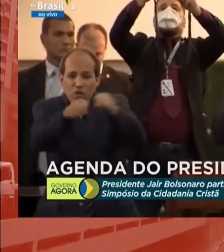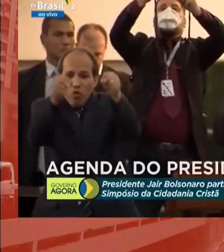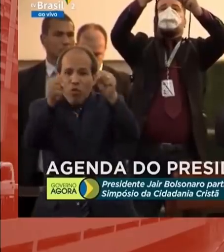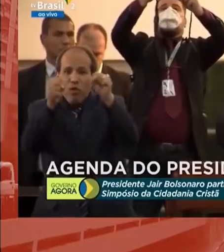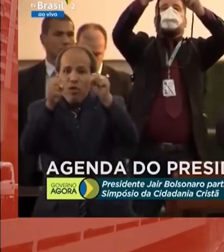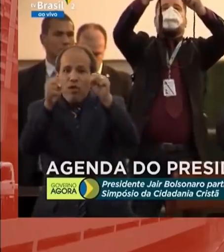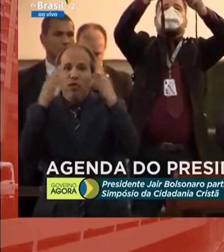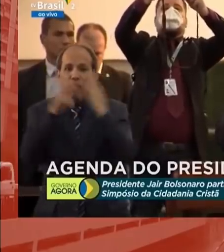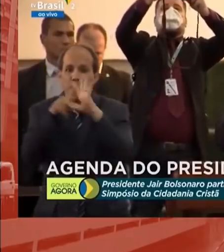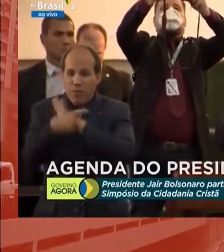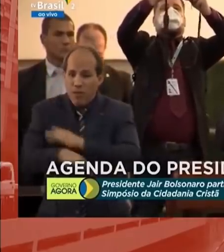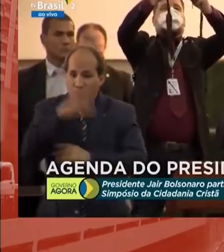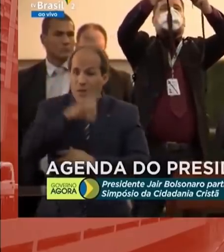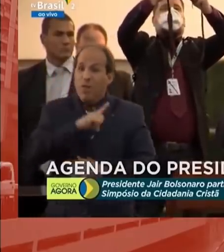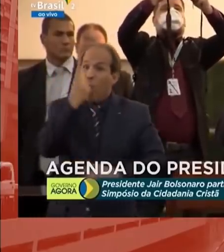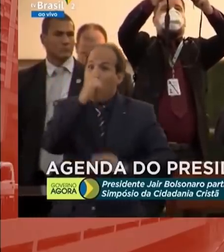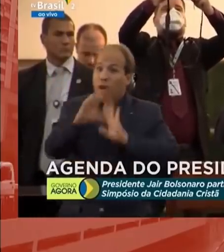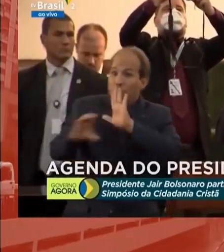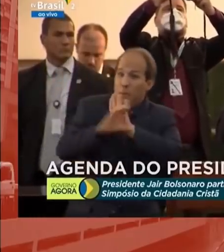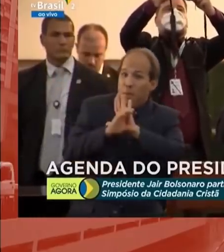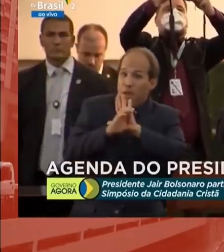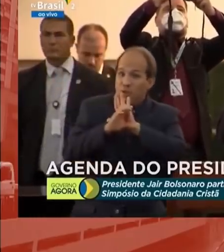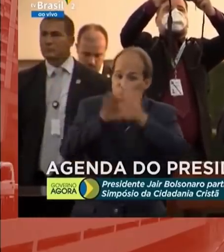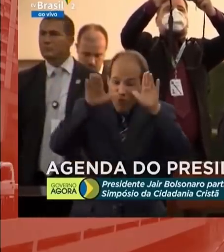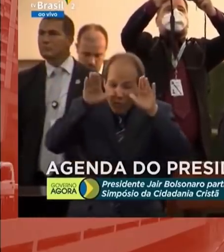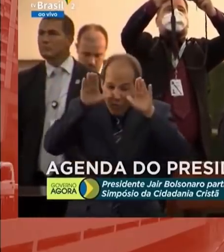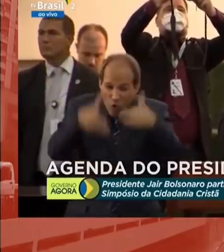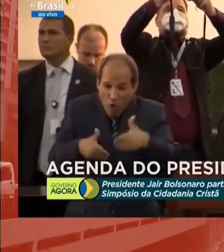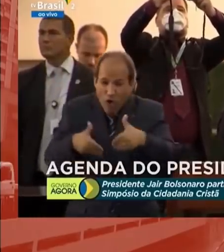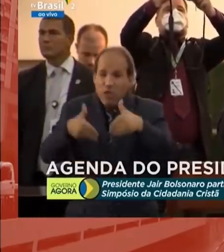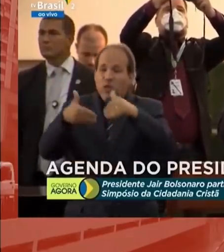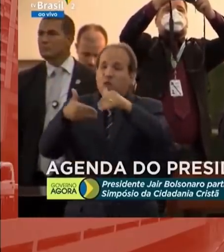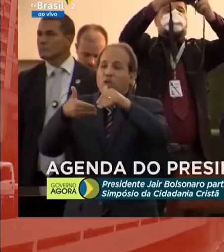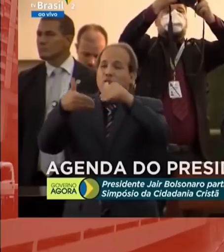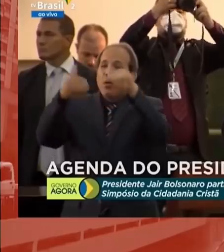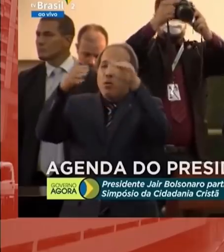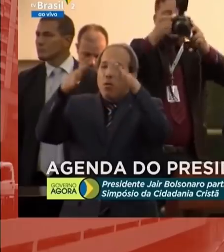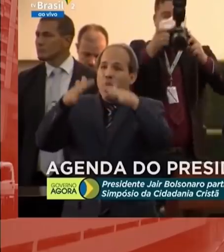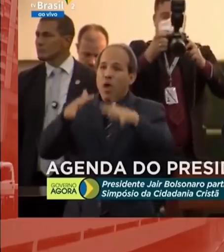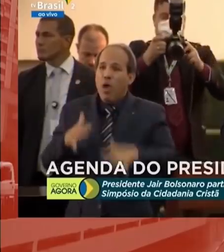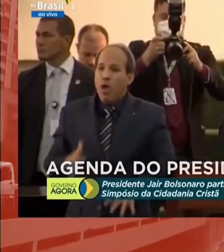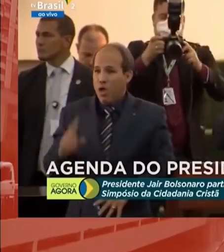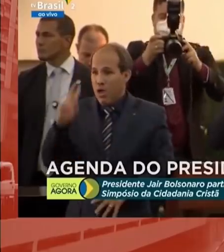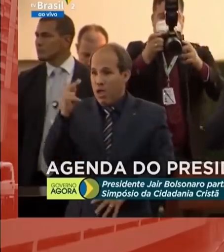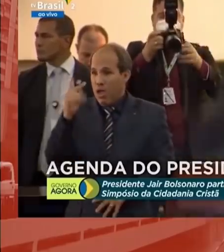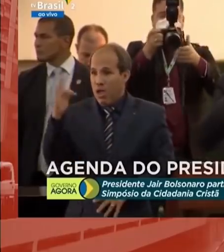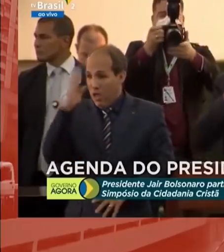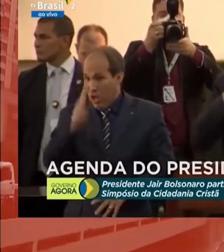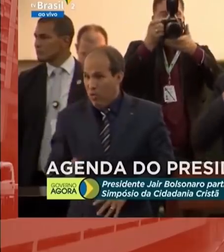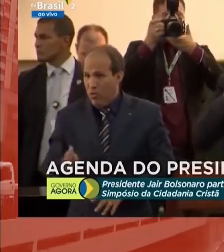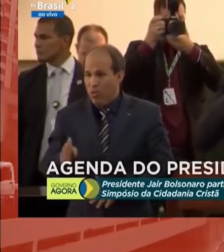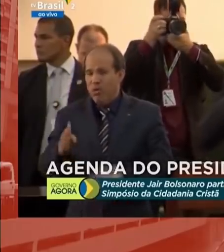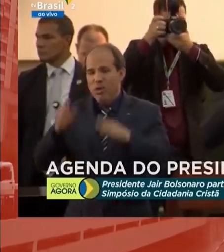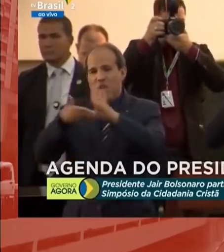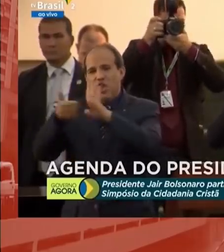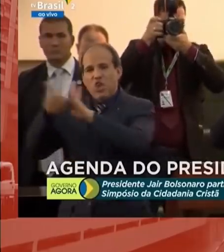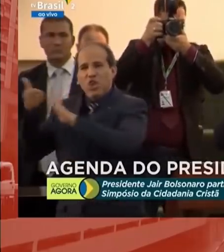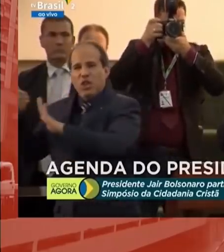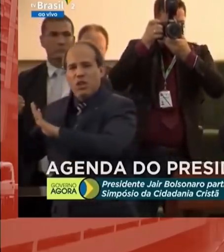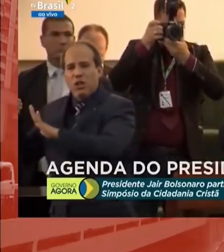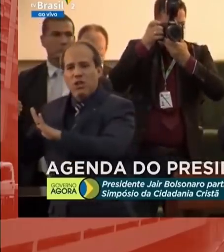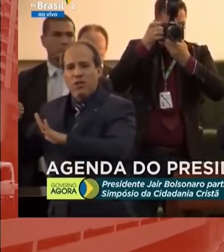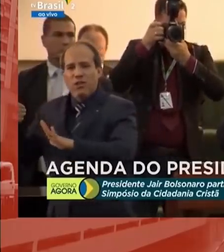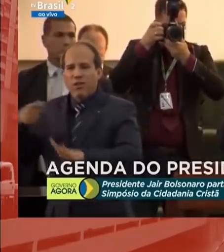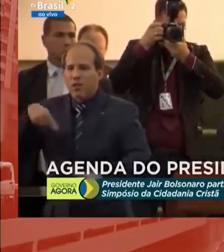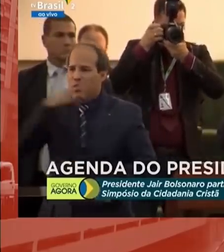derrubado 3 vezes. O site da Presidência da República foi derrubado 3 vezes. Aquele Rodrigo Constantino